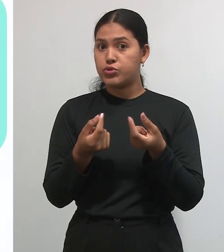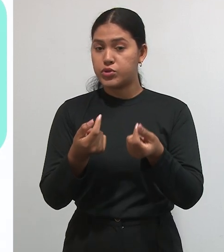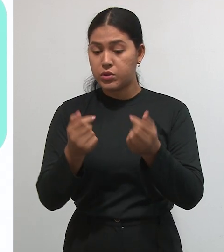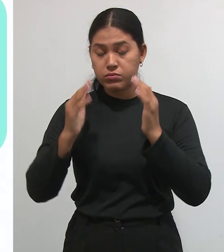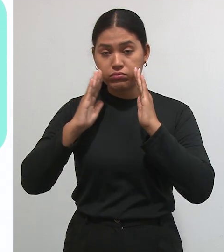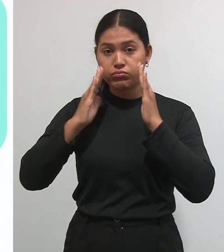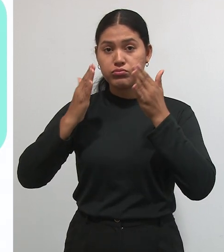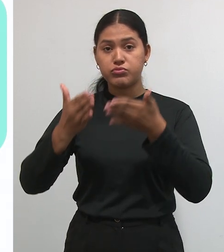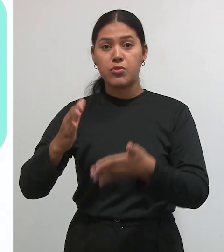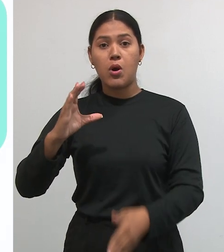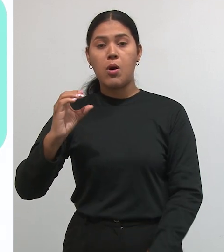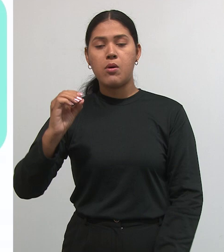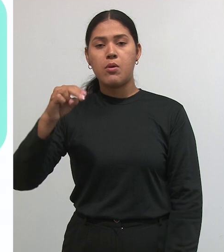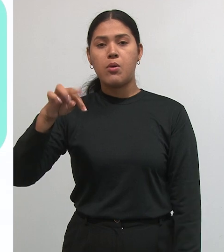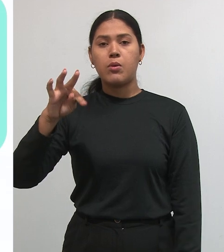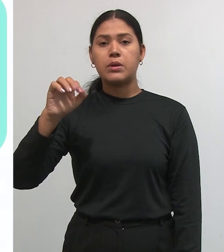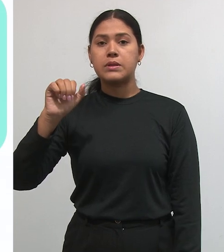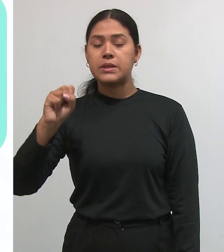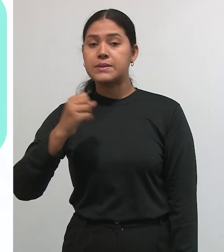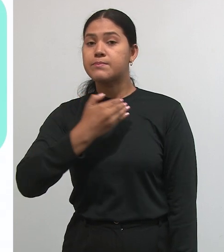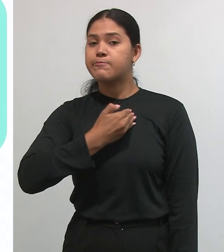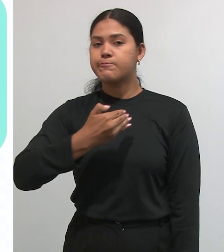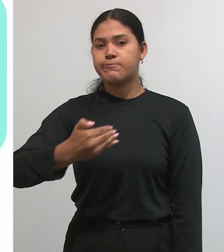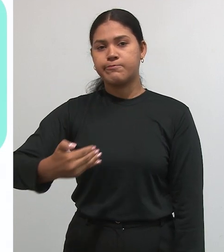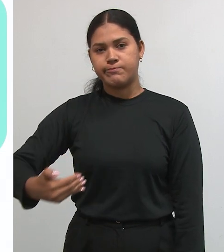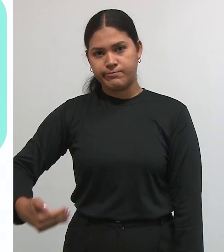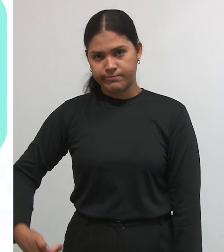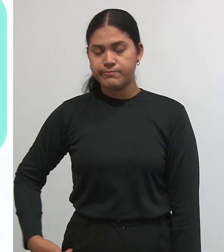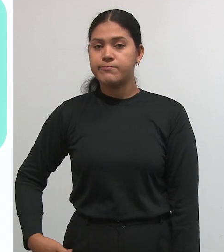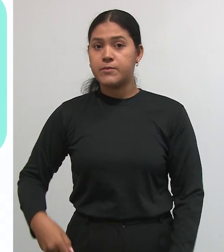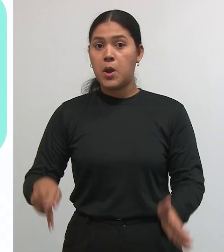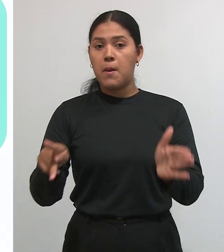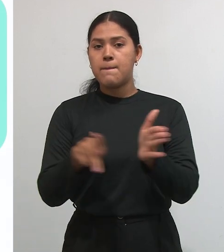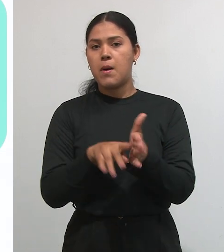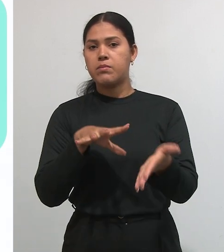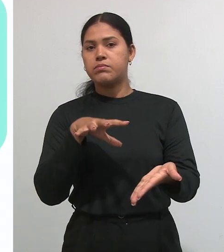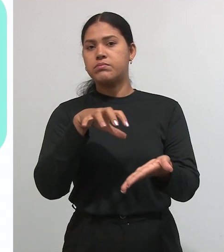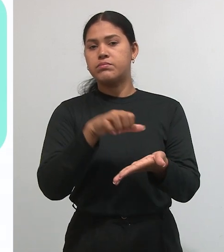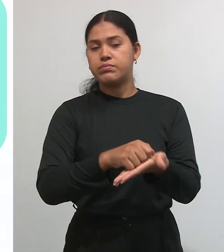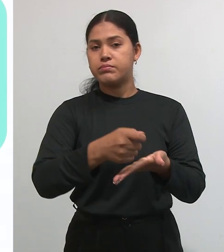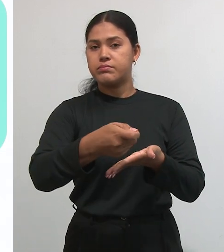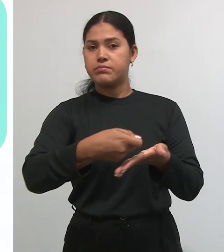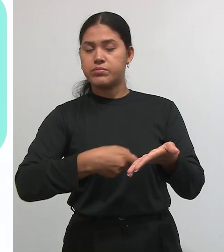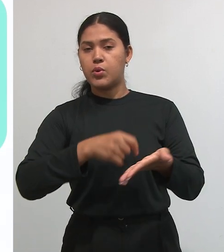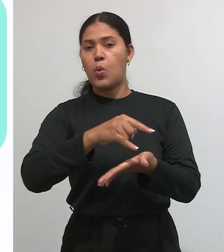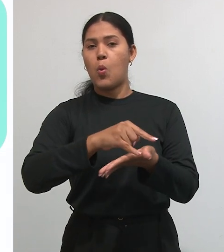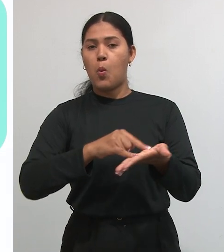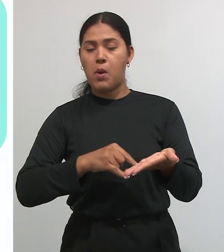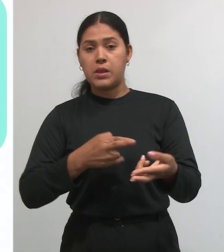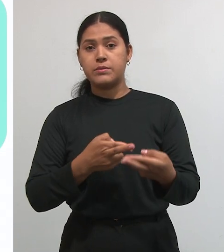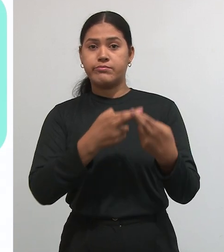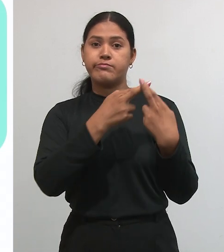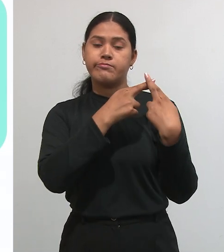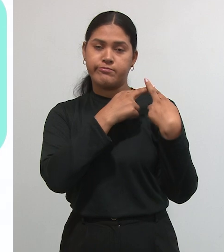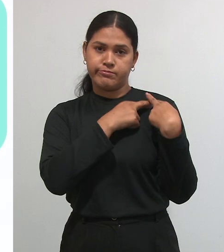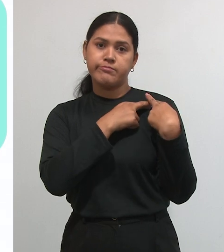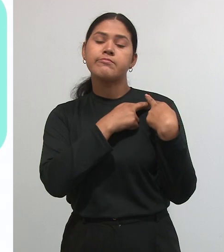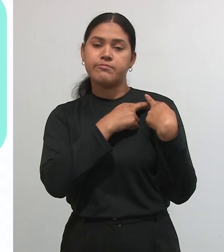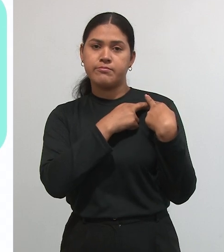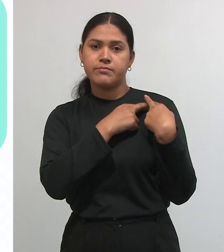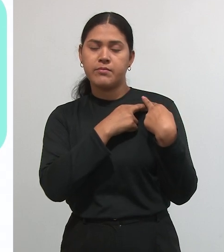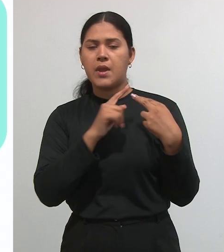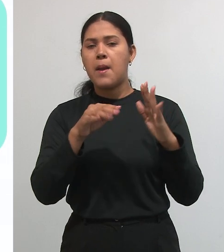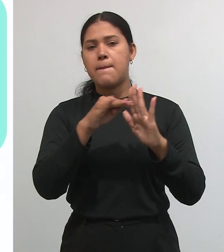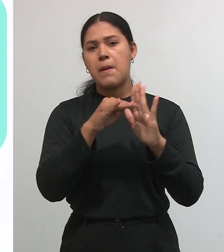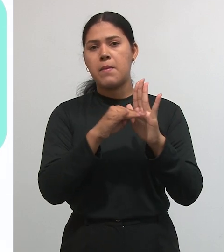E também as contas anuais para consolidação, tá? Esses são os principais tópicos